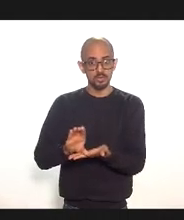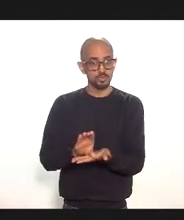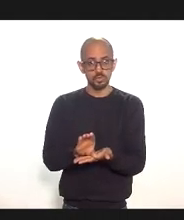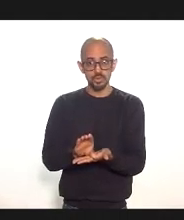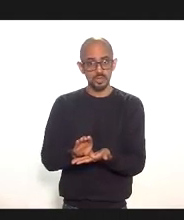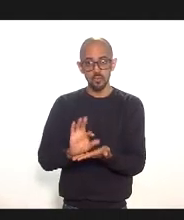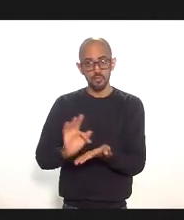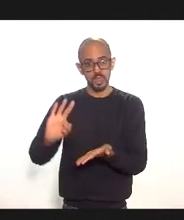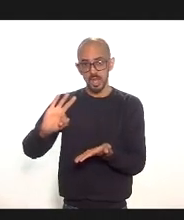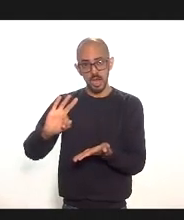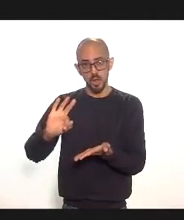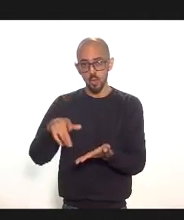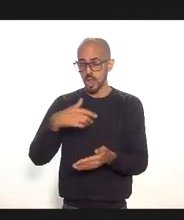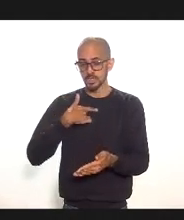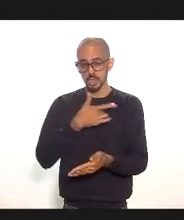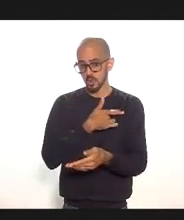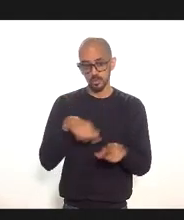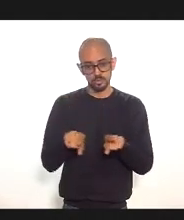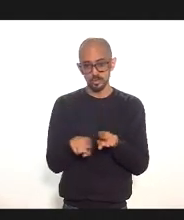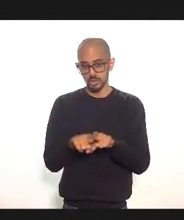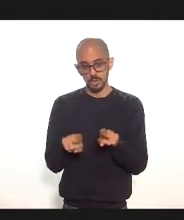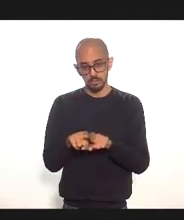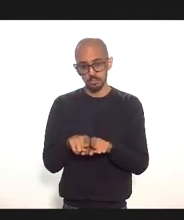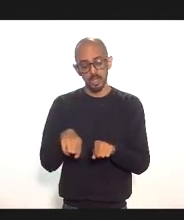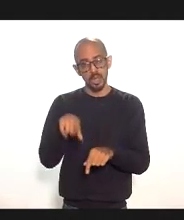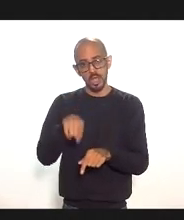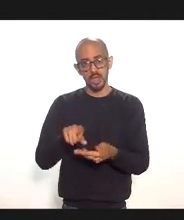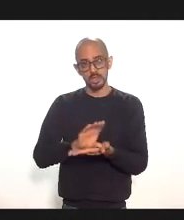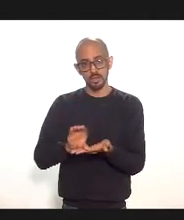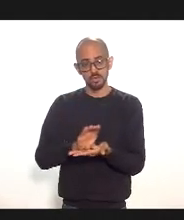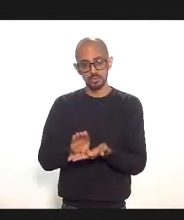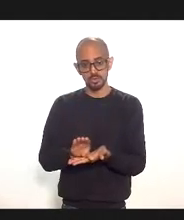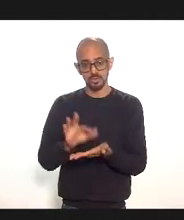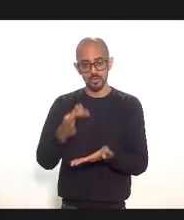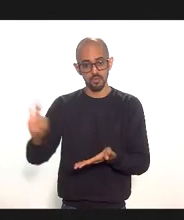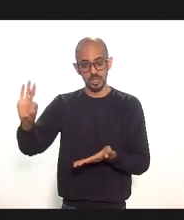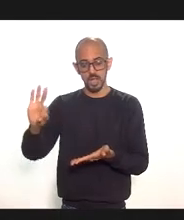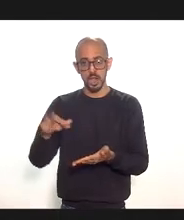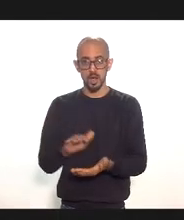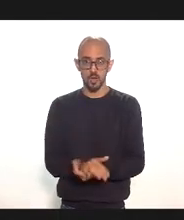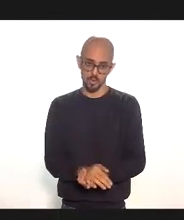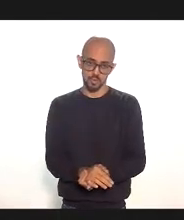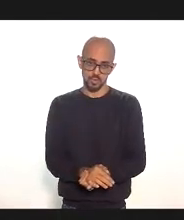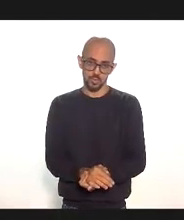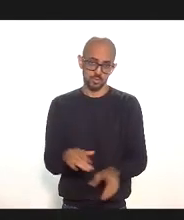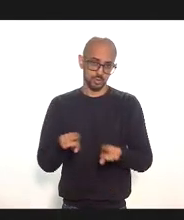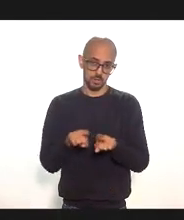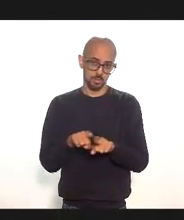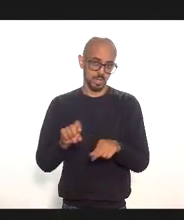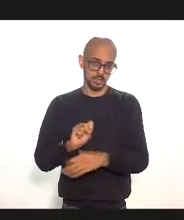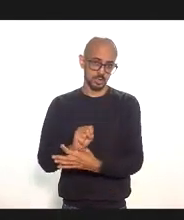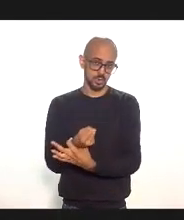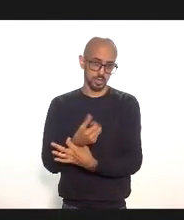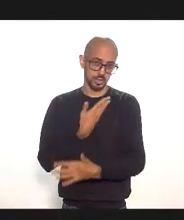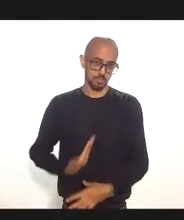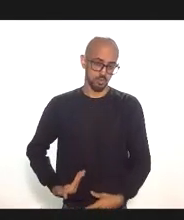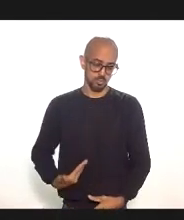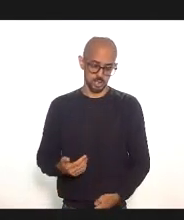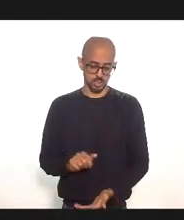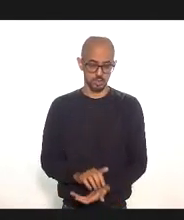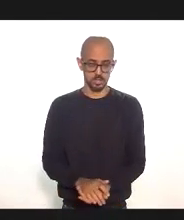Federal. A saúde é um mandamento da Constituição Federal, assim como a segurança pública. Além